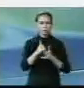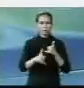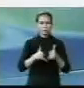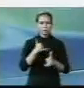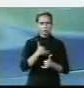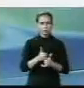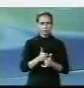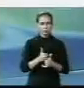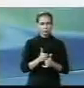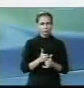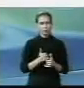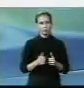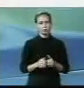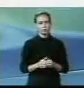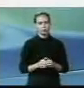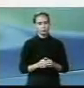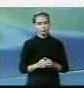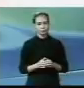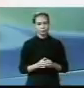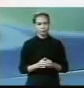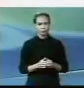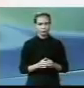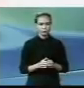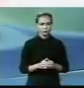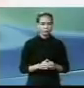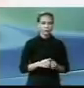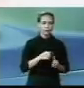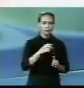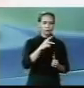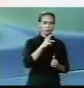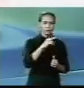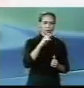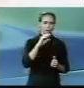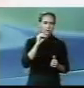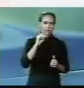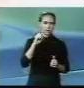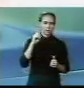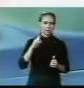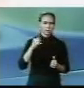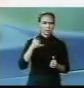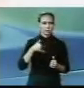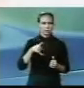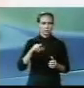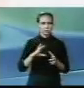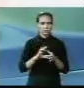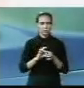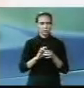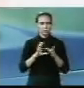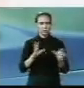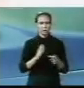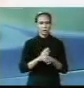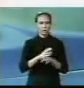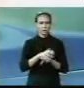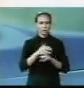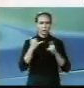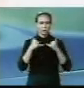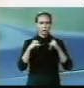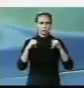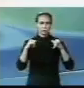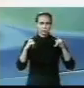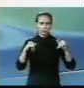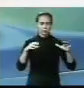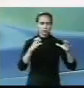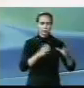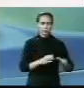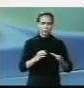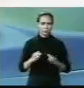Um servidor de proxy está configurado de forma a permitir o acesso de uma rede local, protegida por onde? Por